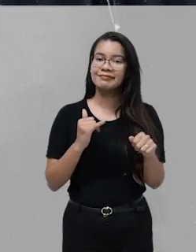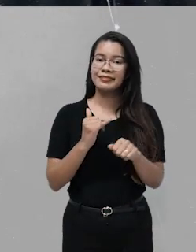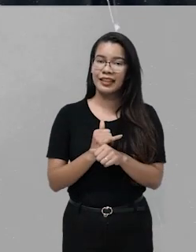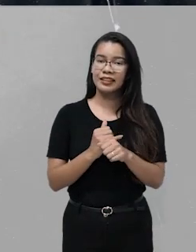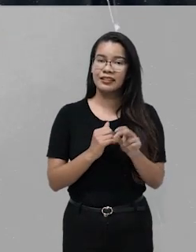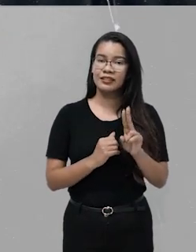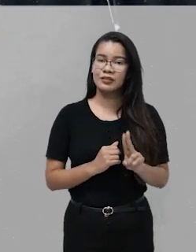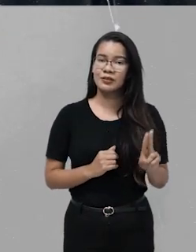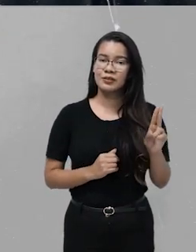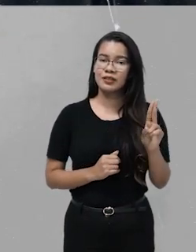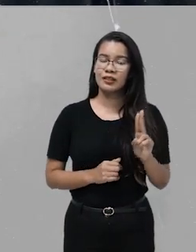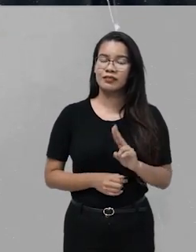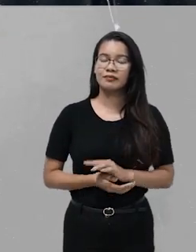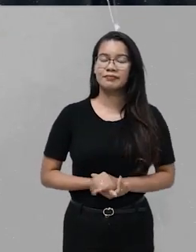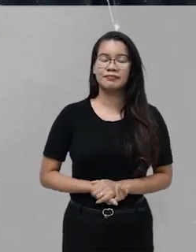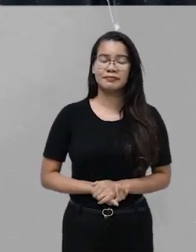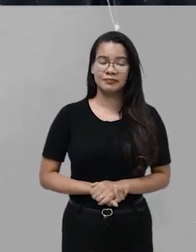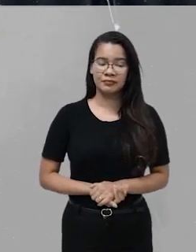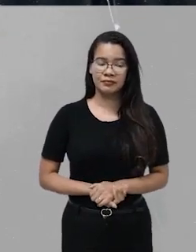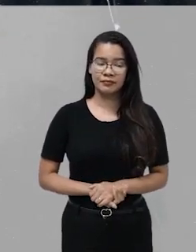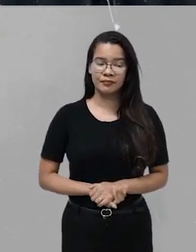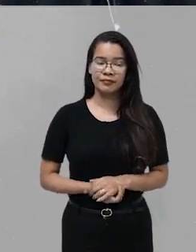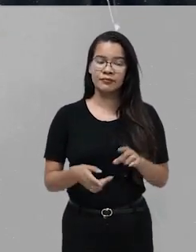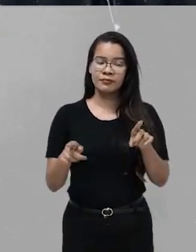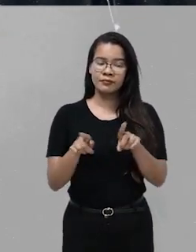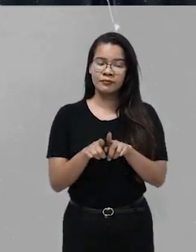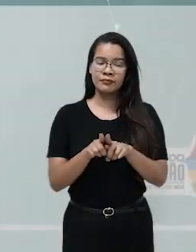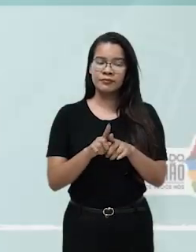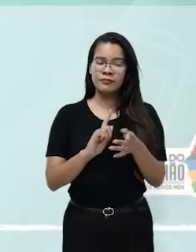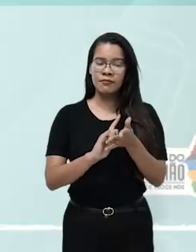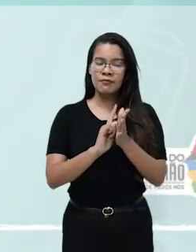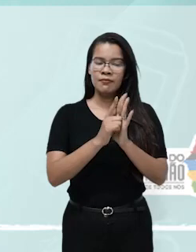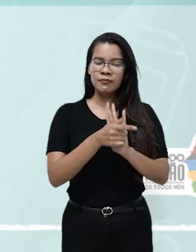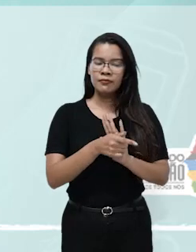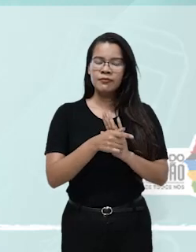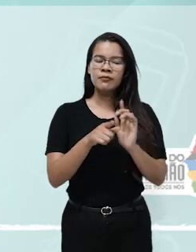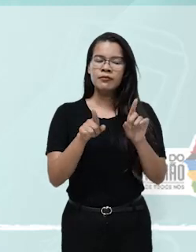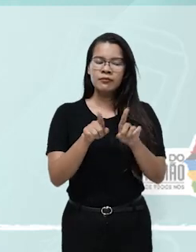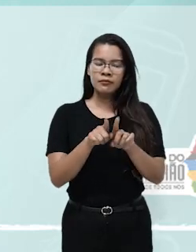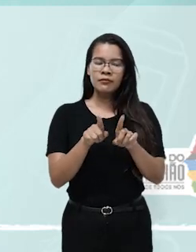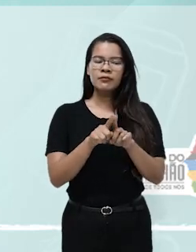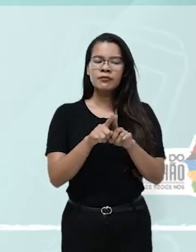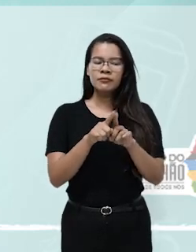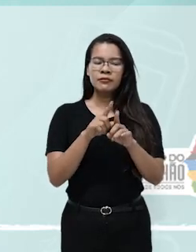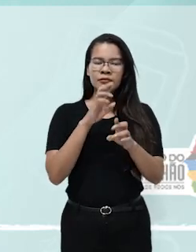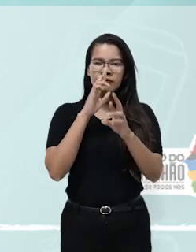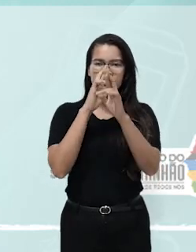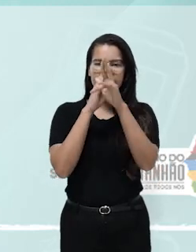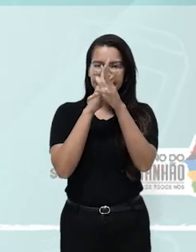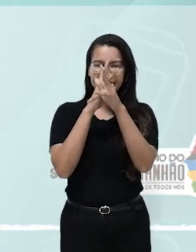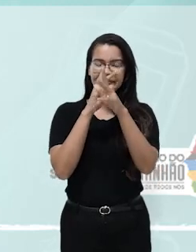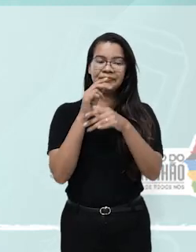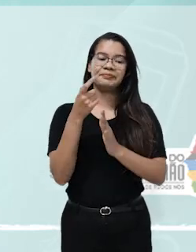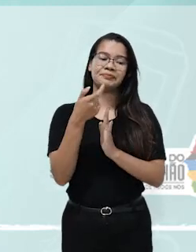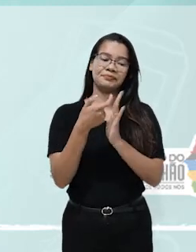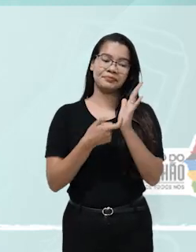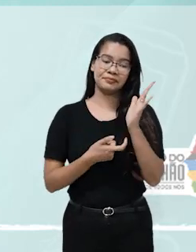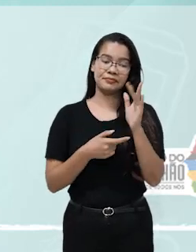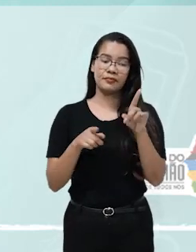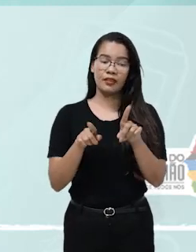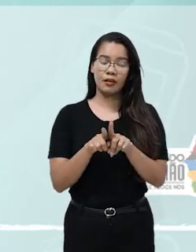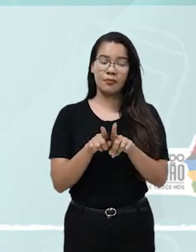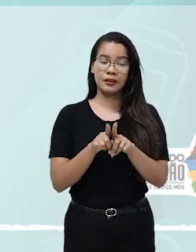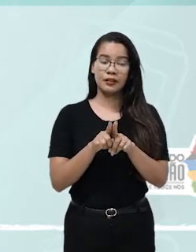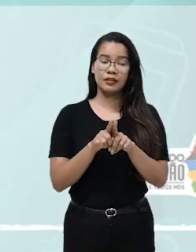recursos disponíveis para a gente poder interagir. Vamos falar dos gêneros, vamos falar de textos diferentes e vamos contextualizar